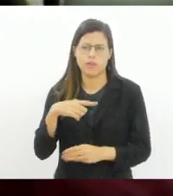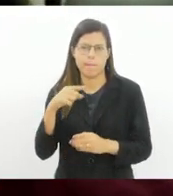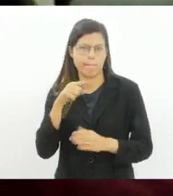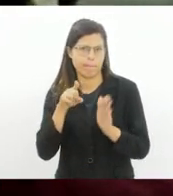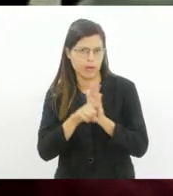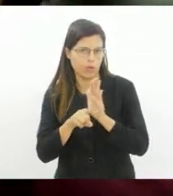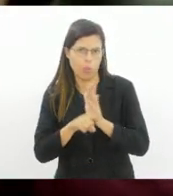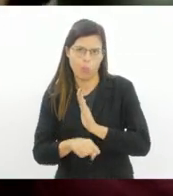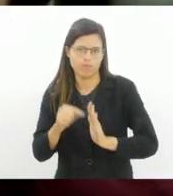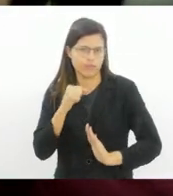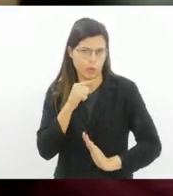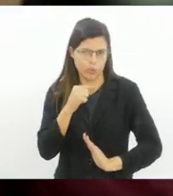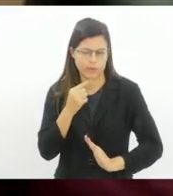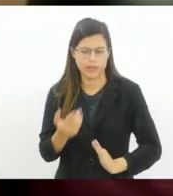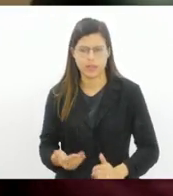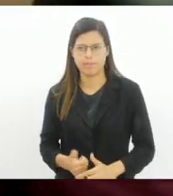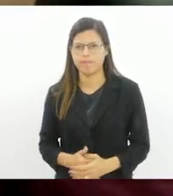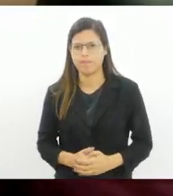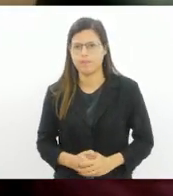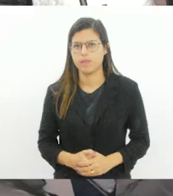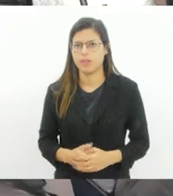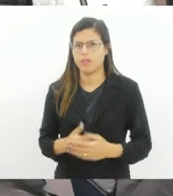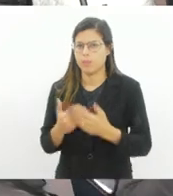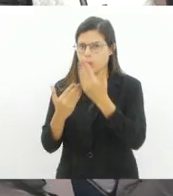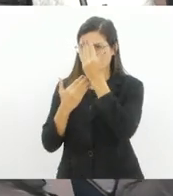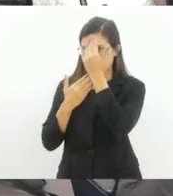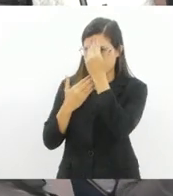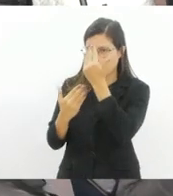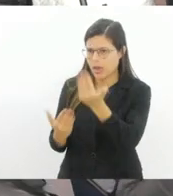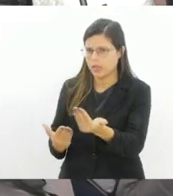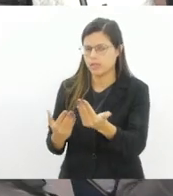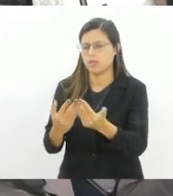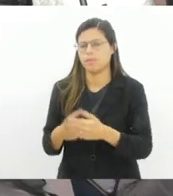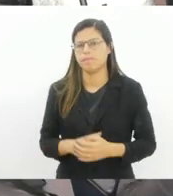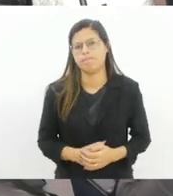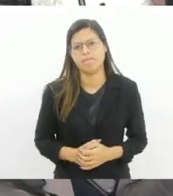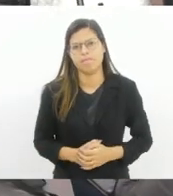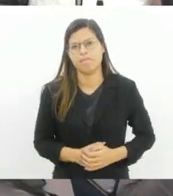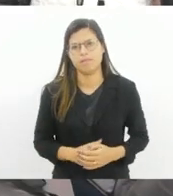outras dúvidas. Muito obrigada, Priscila.